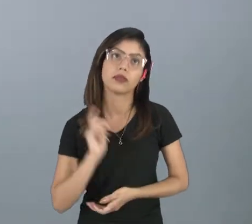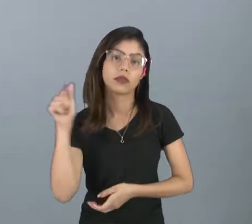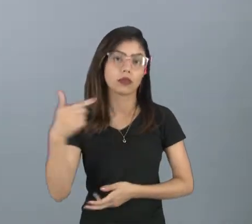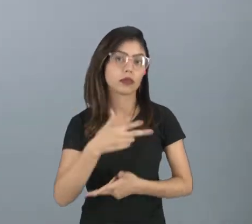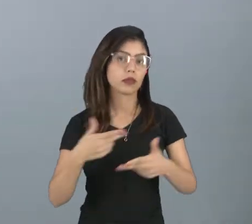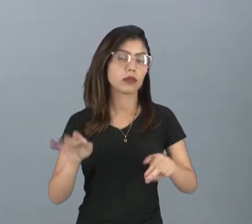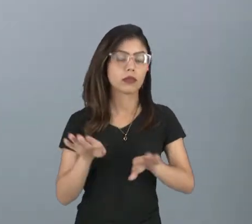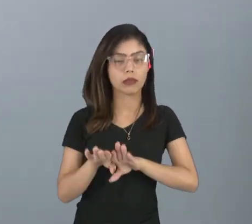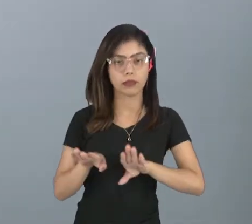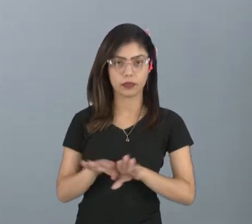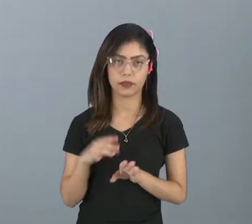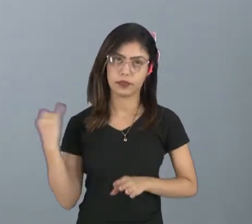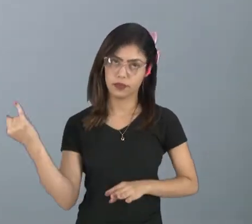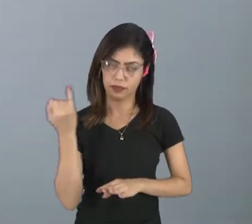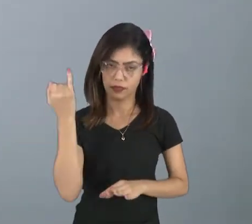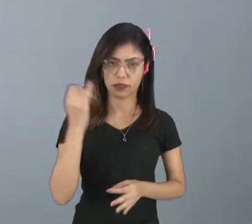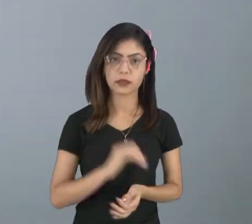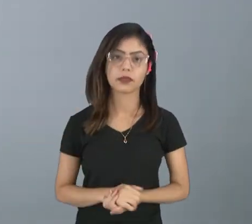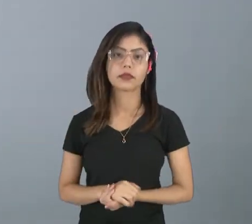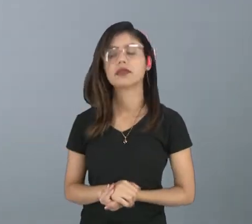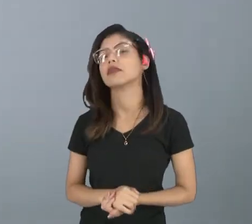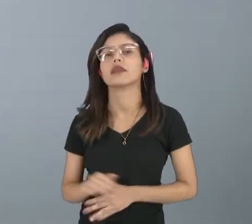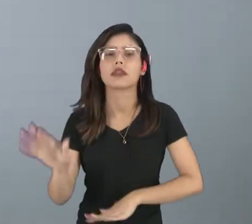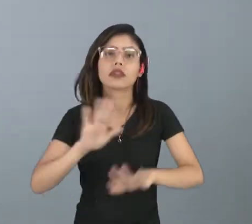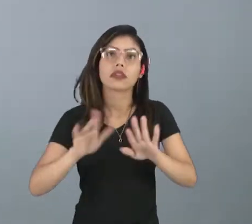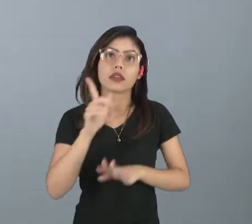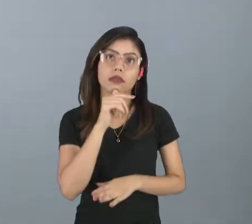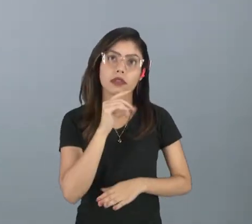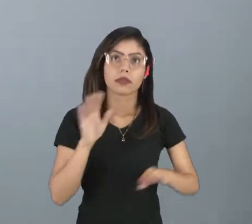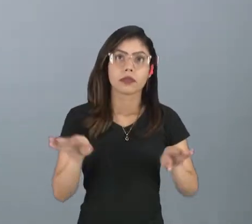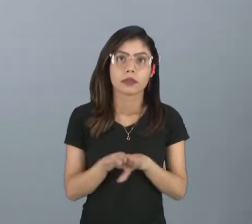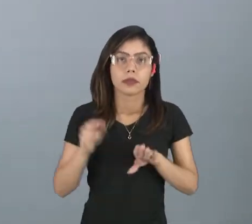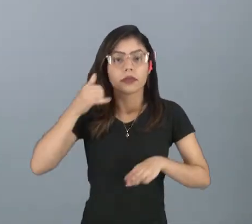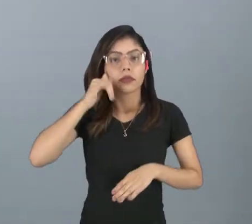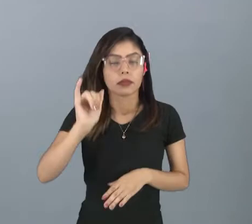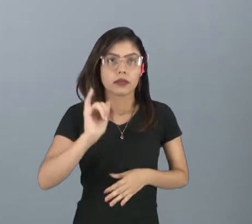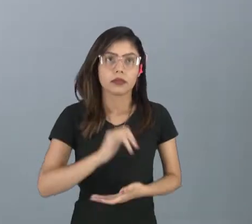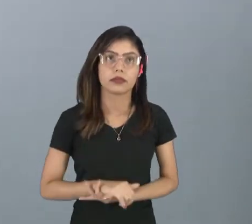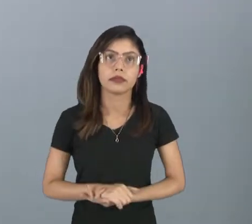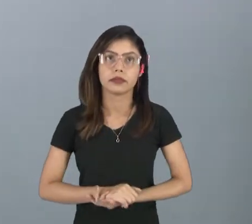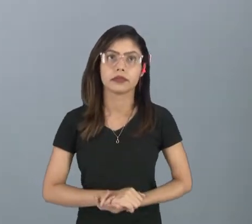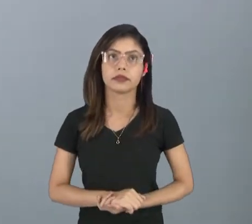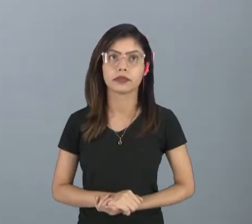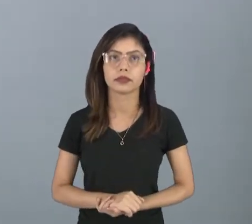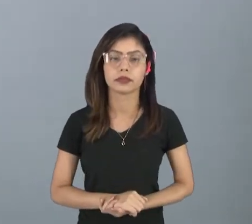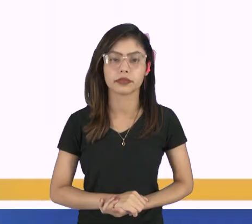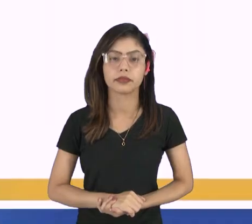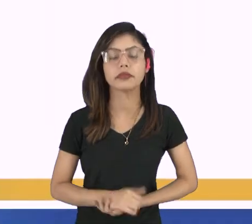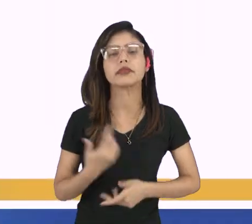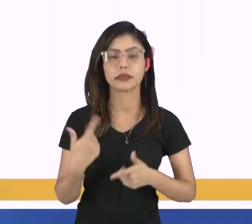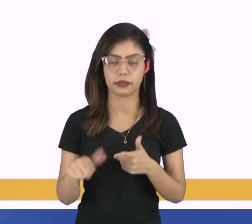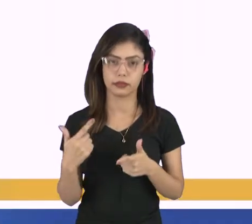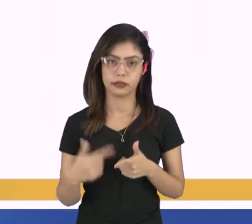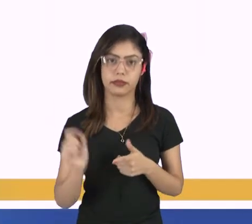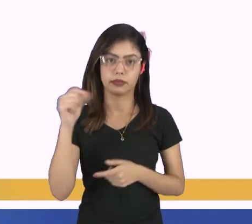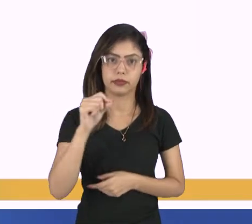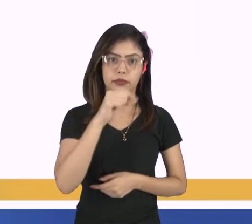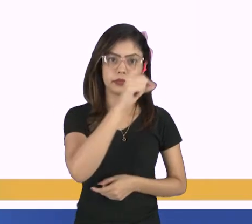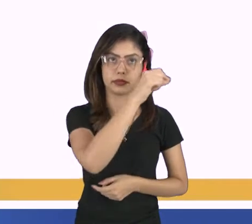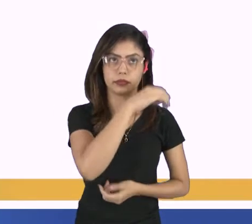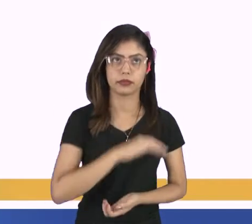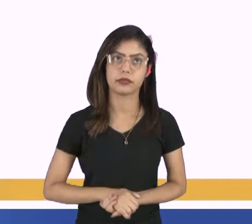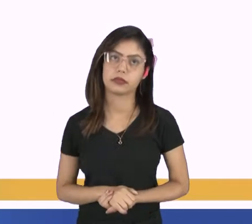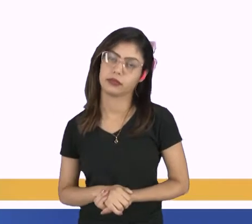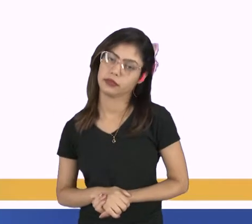coisa aqui, é muito importante, né, ter um cuidado com a água, até mesmo para evitar o problema com a Aedes aegypti, né? Então eu vou